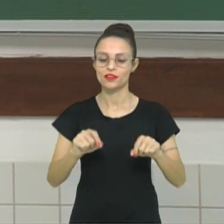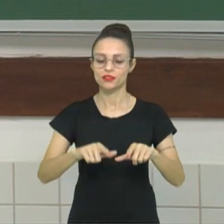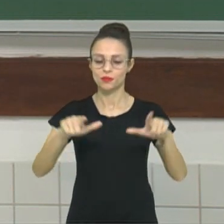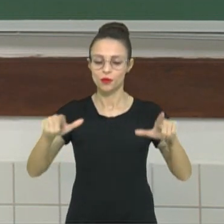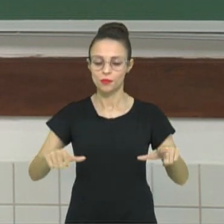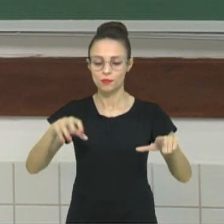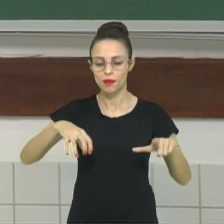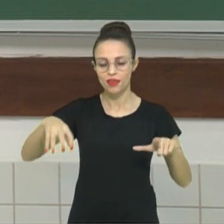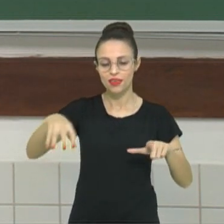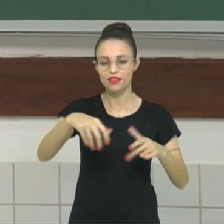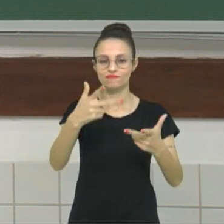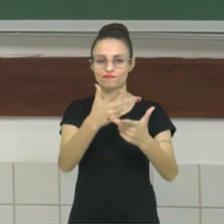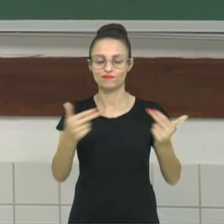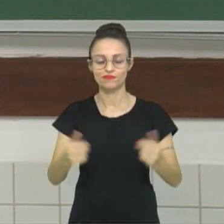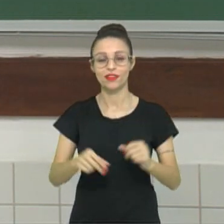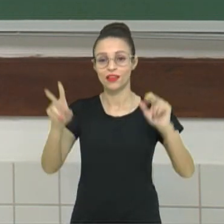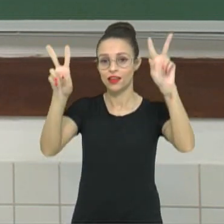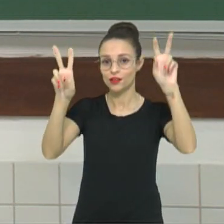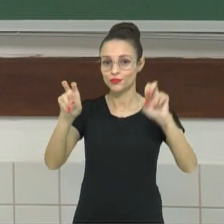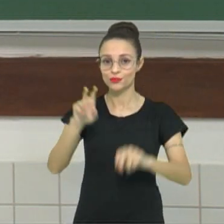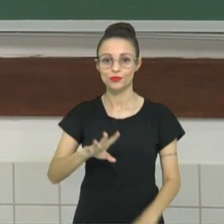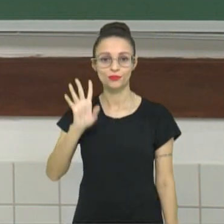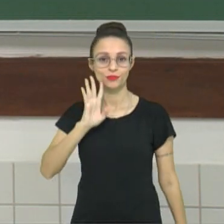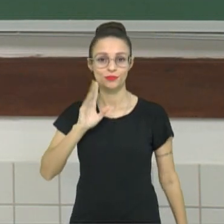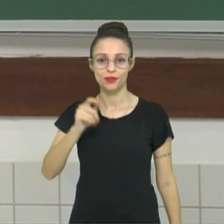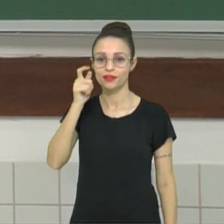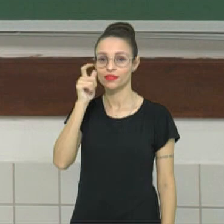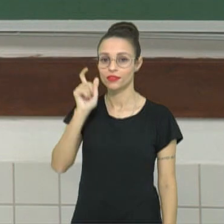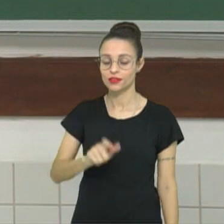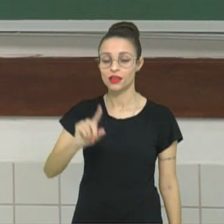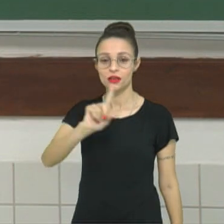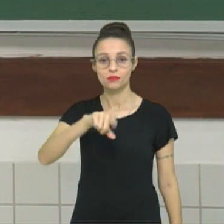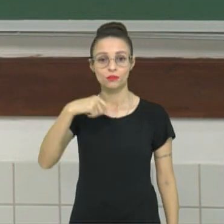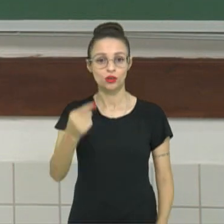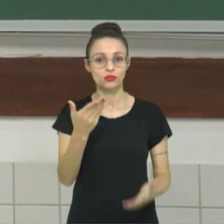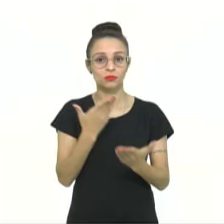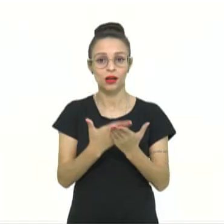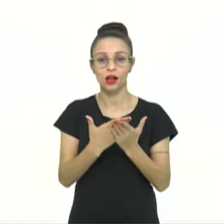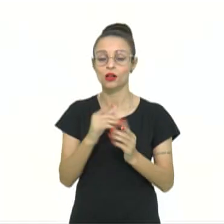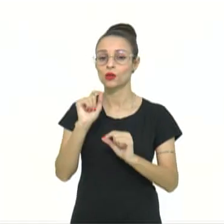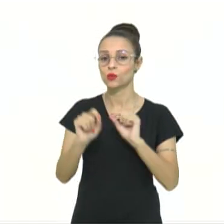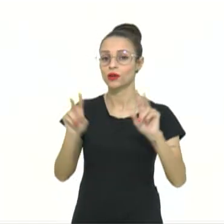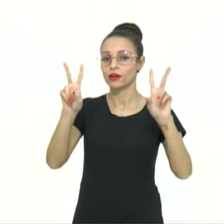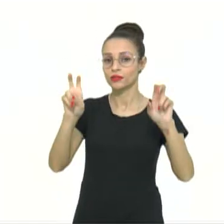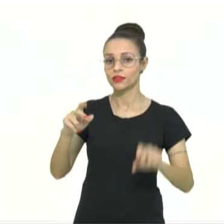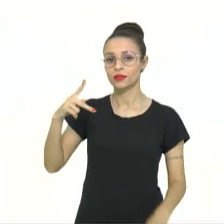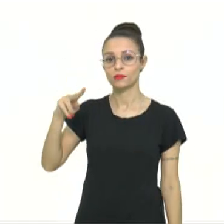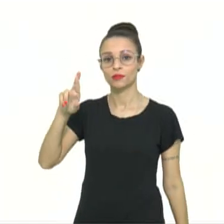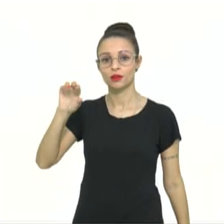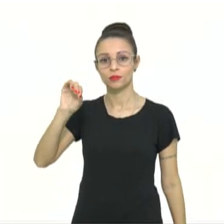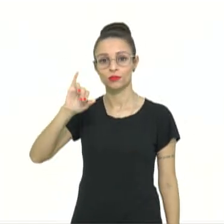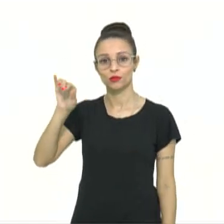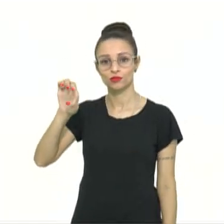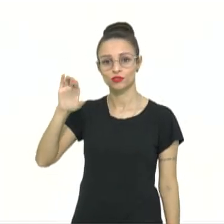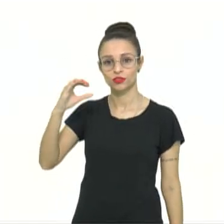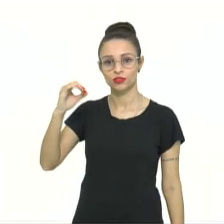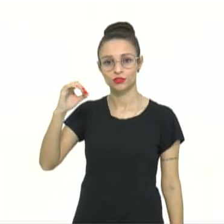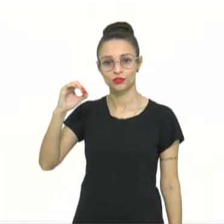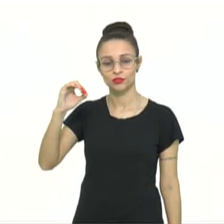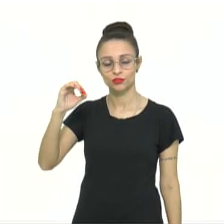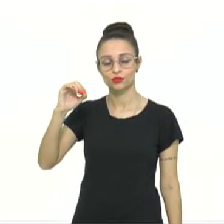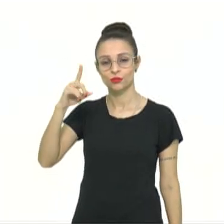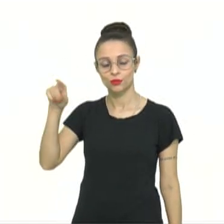né? Então, assim, foi um assunto bem interessante. E na próxima aula, nós vamos ter projeções